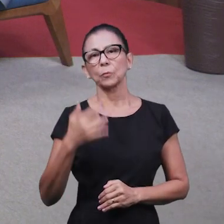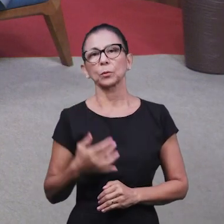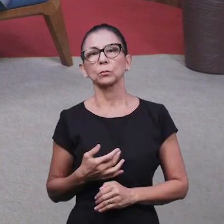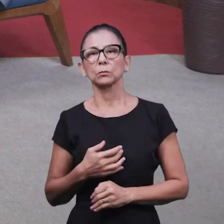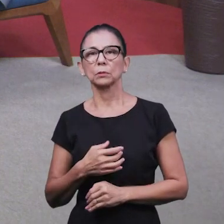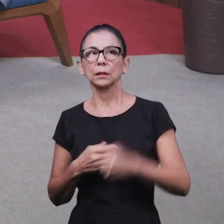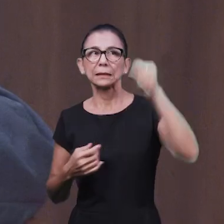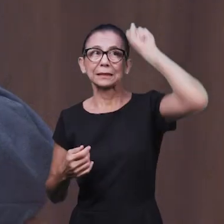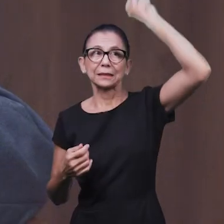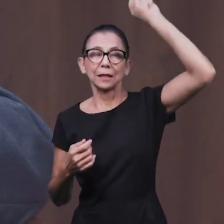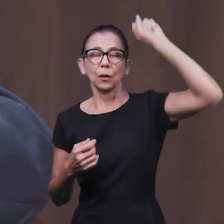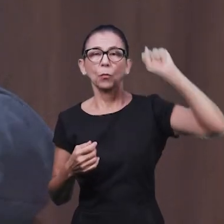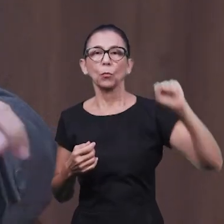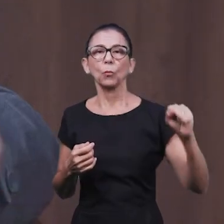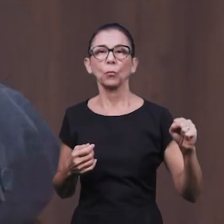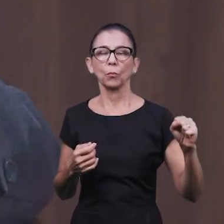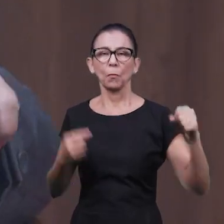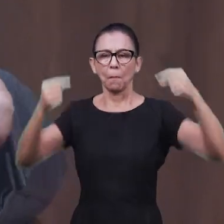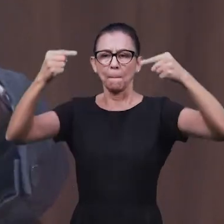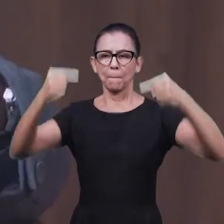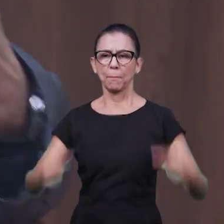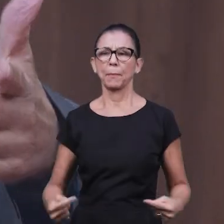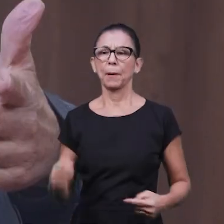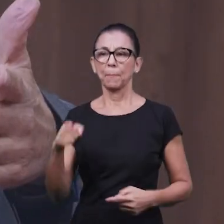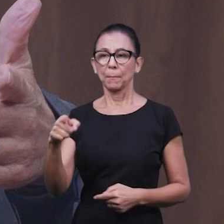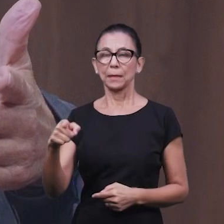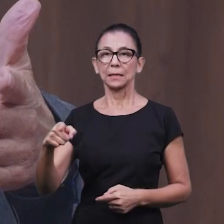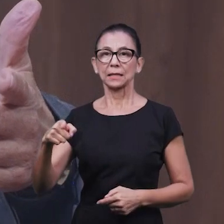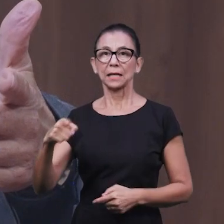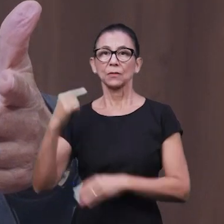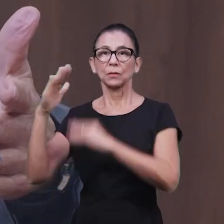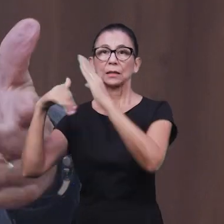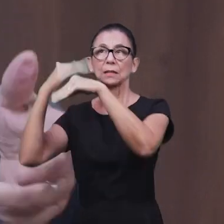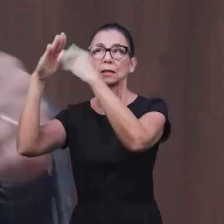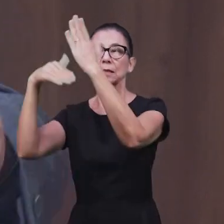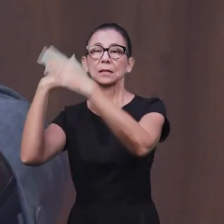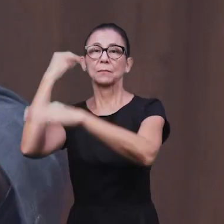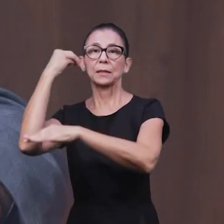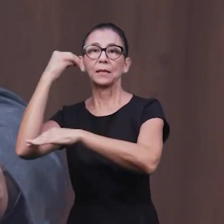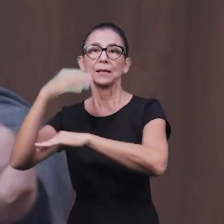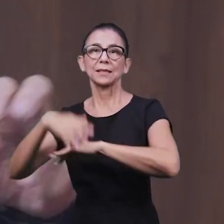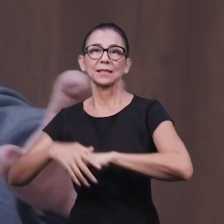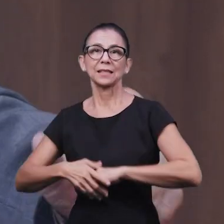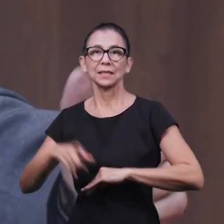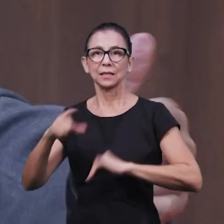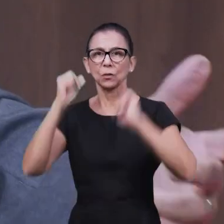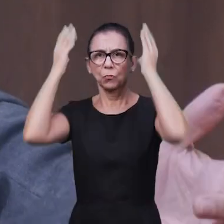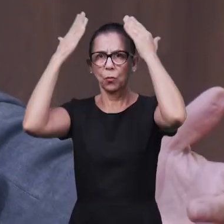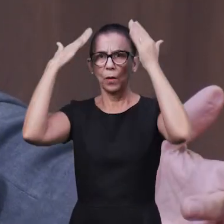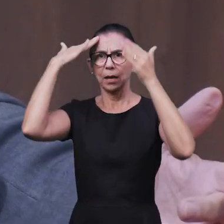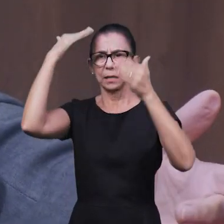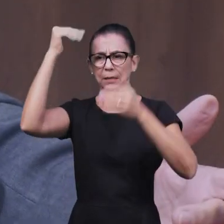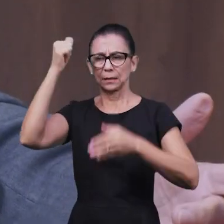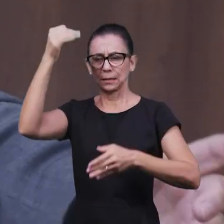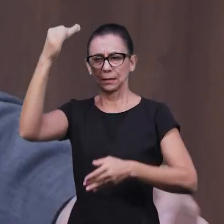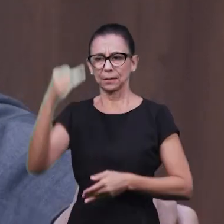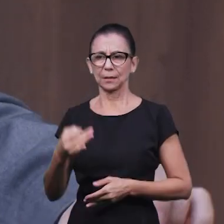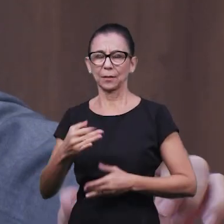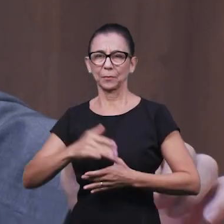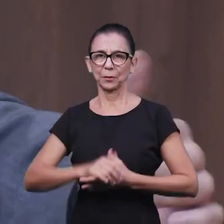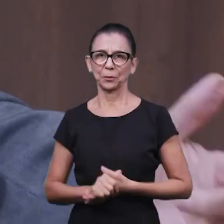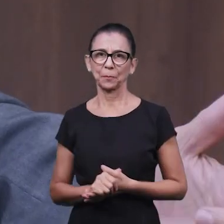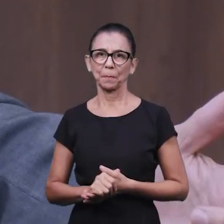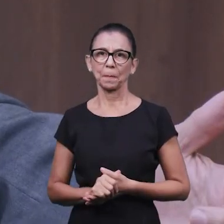de Saul fortaleceu muito a Davi porque o preparou para ser um rei sábio. No caso da oposição de Absalão,